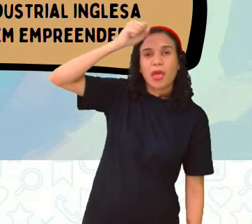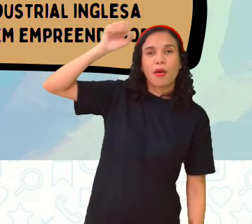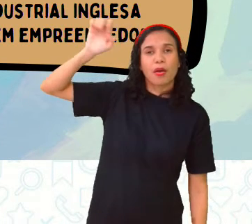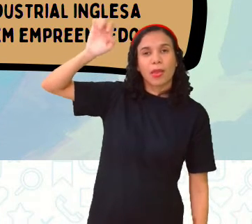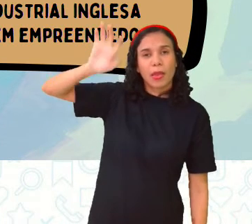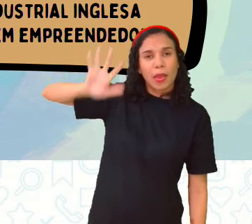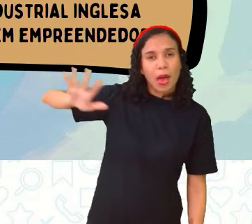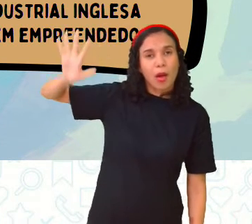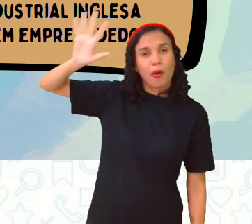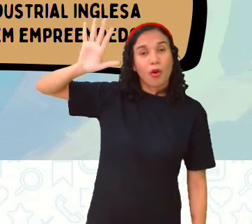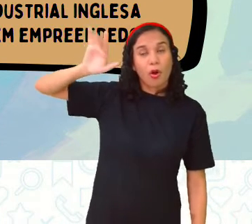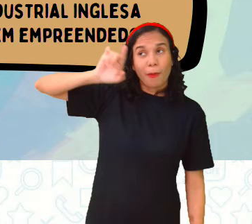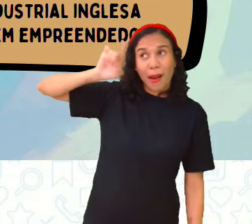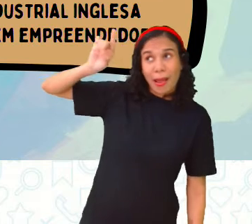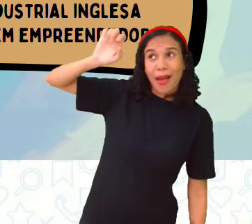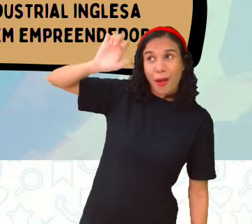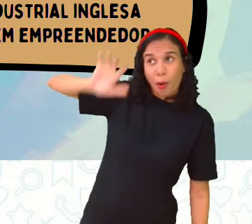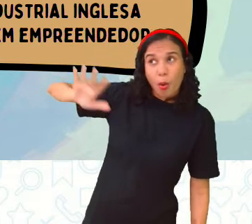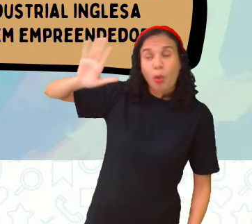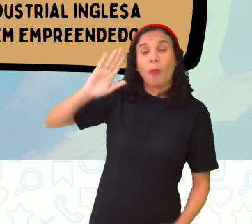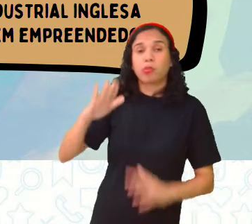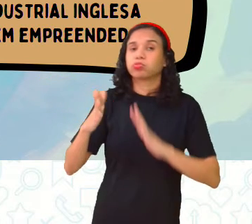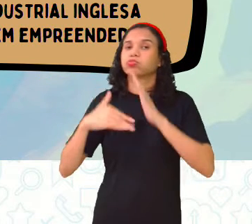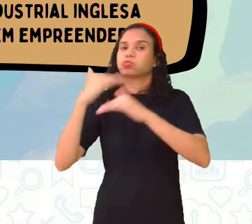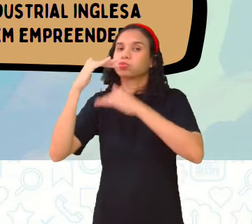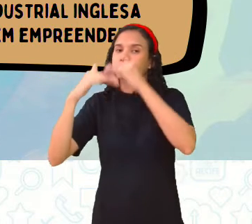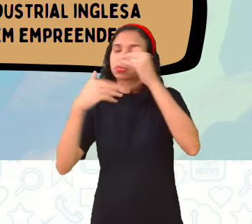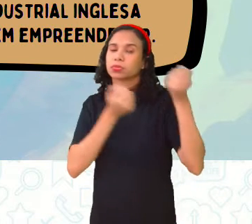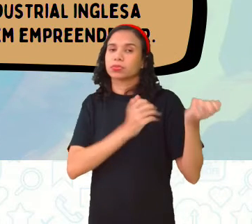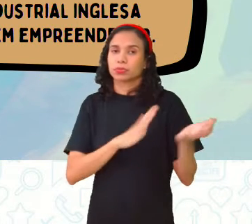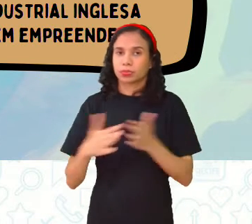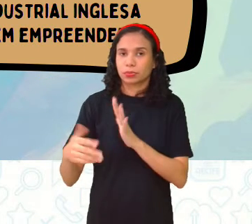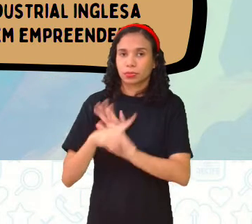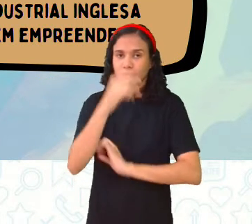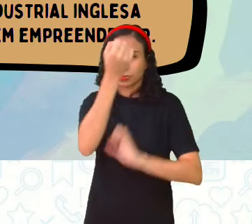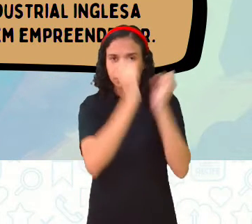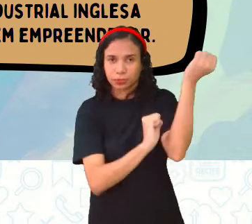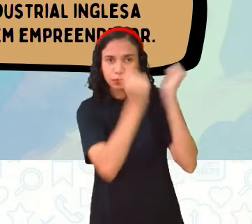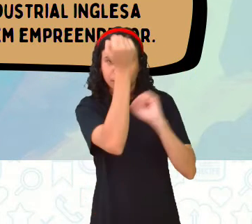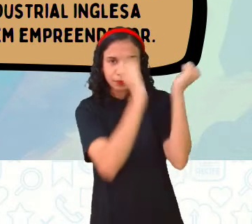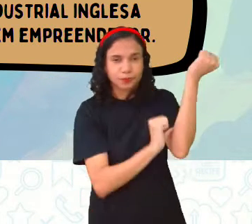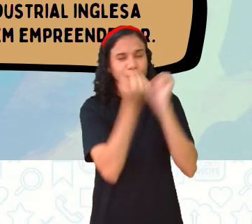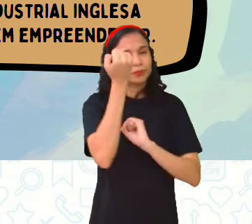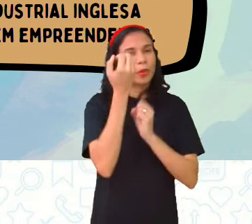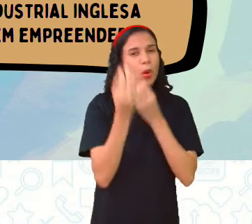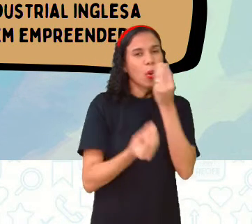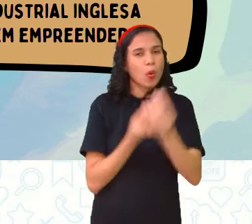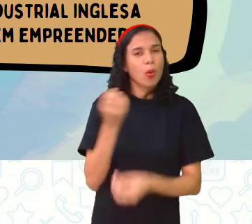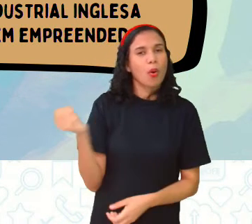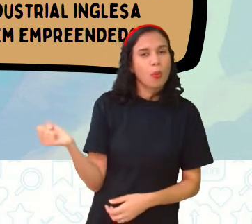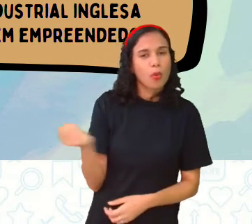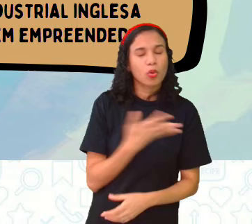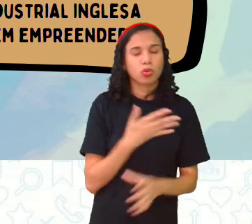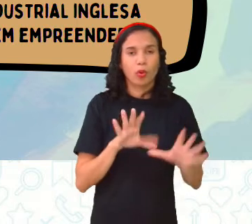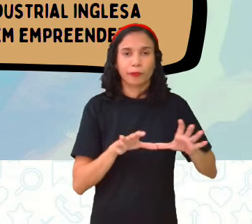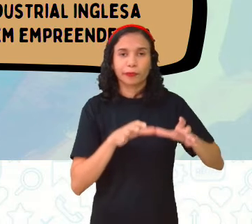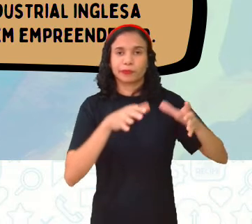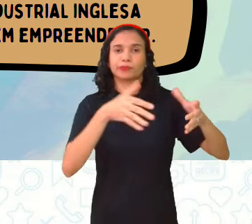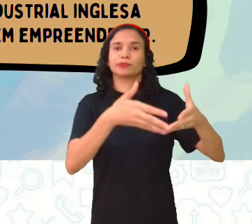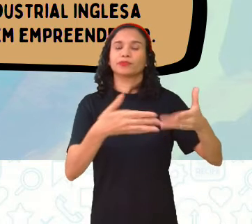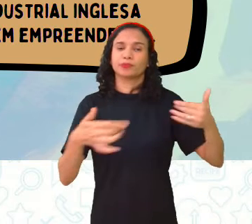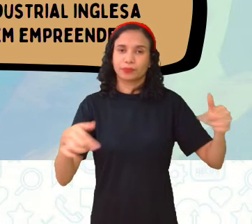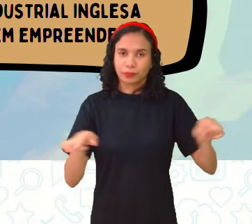já estava se desenvolvendo todo esse processo aí de industrialização, de uma nova classe também,